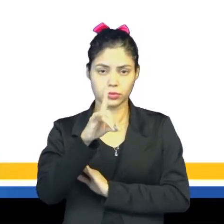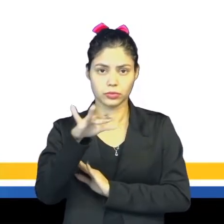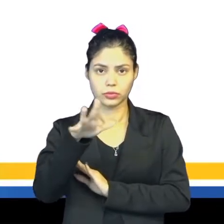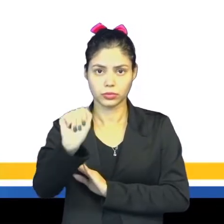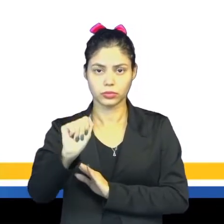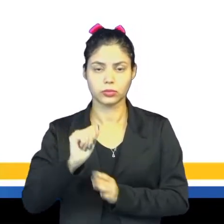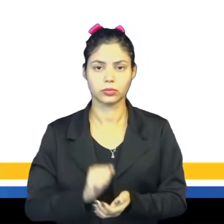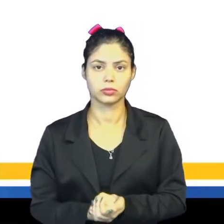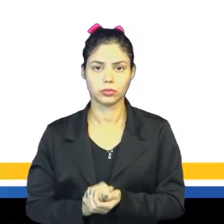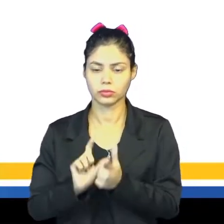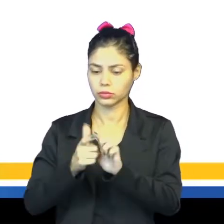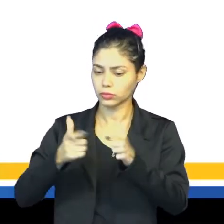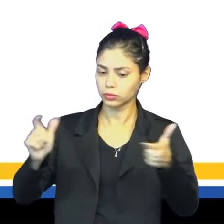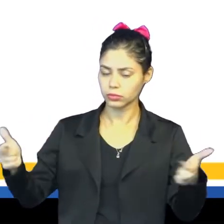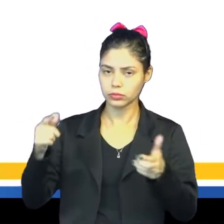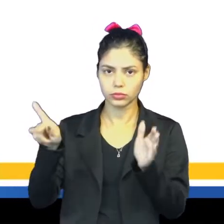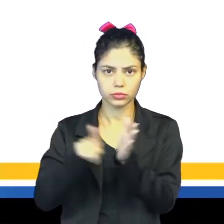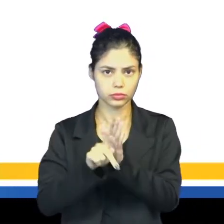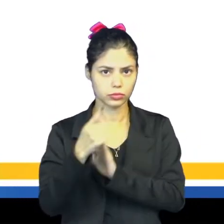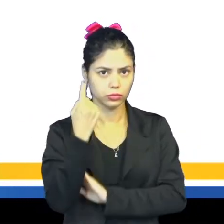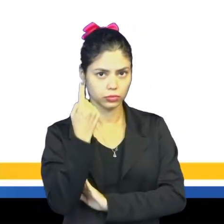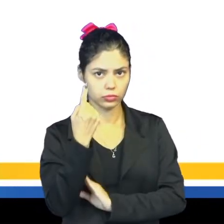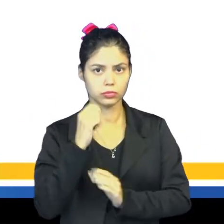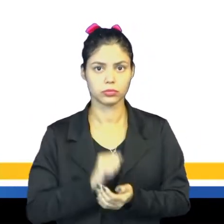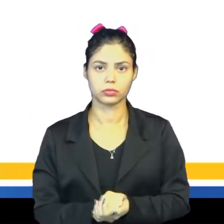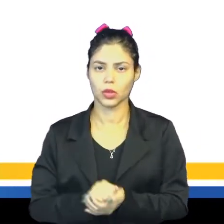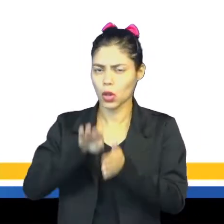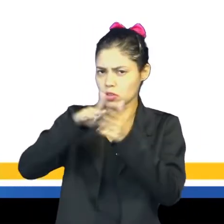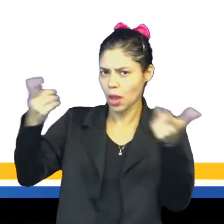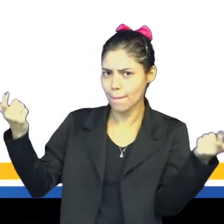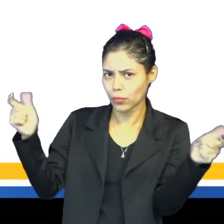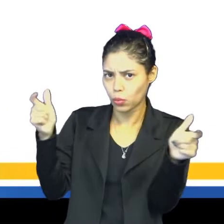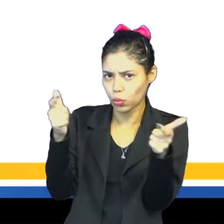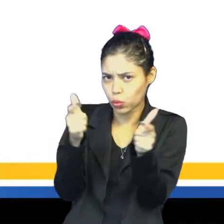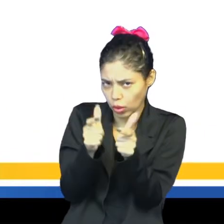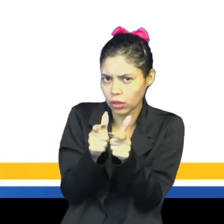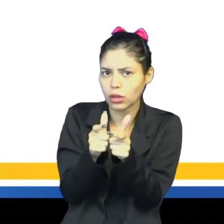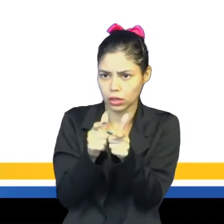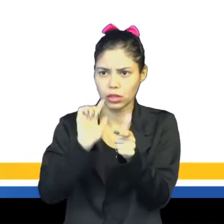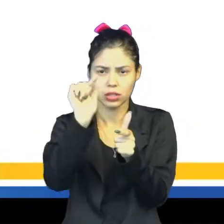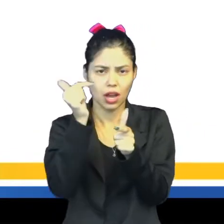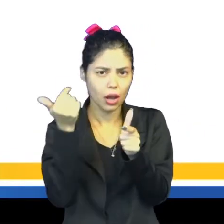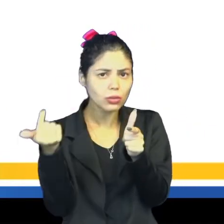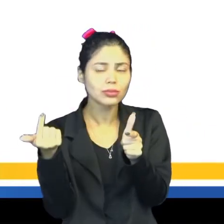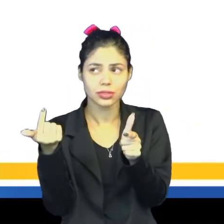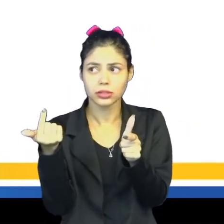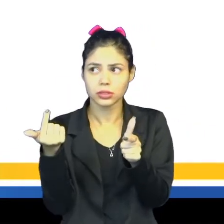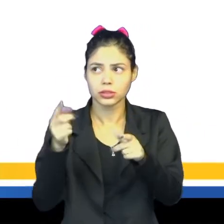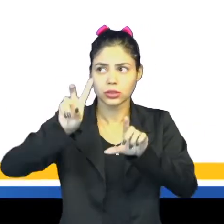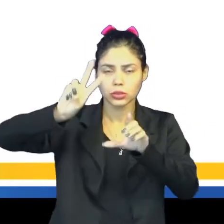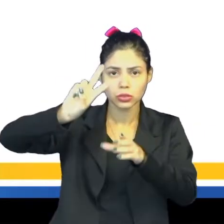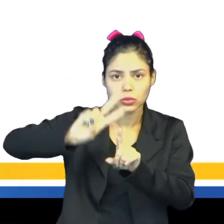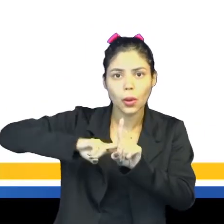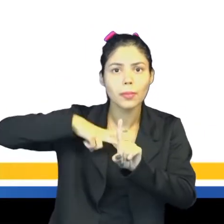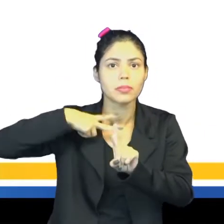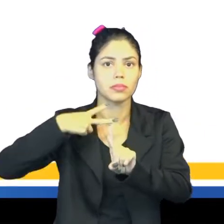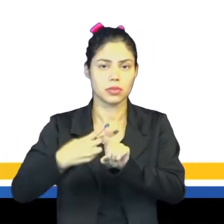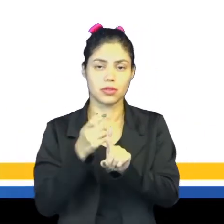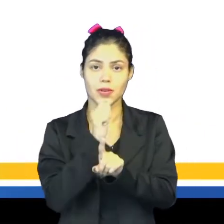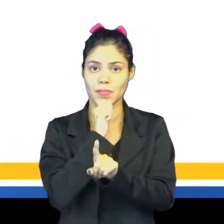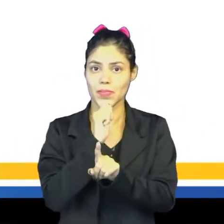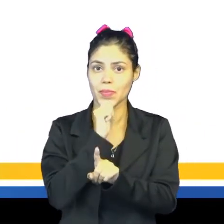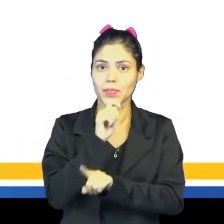o aumento de uma implica na redução da outra, ou seja, dobrando uma